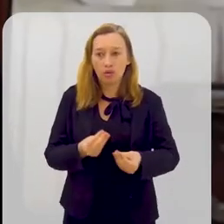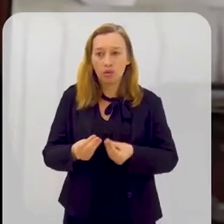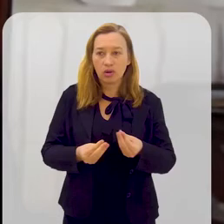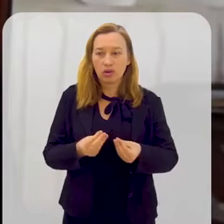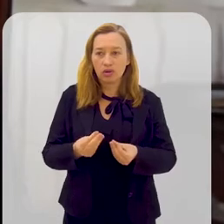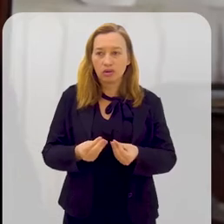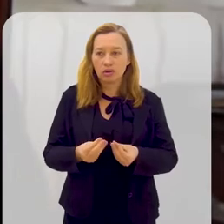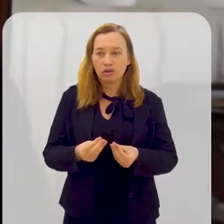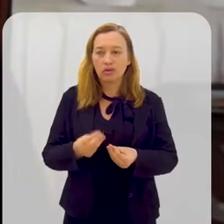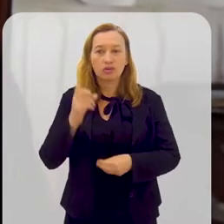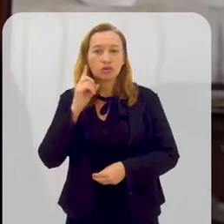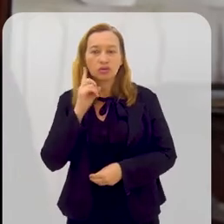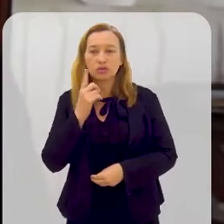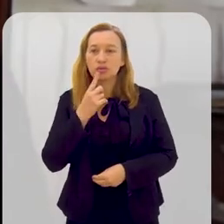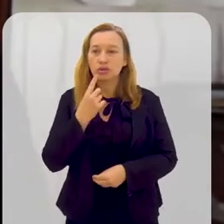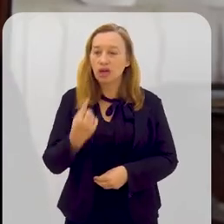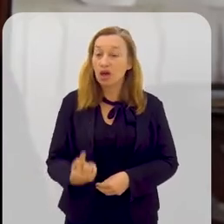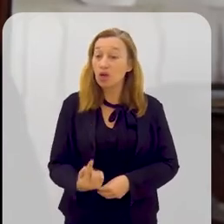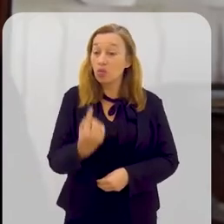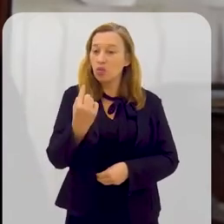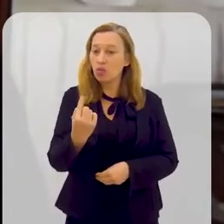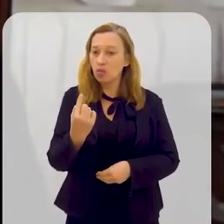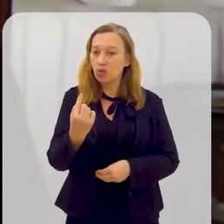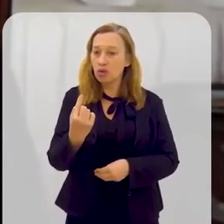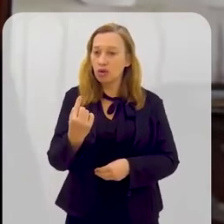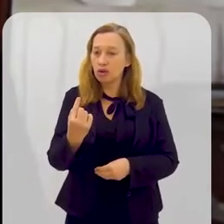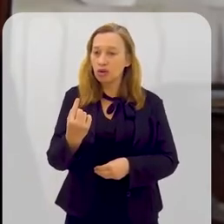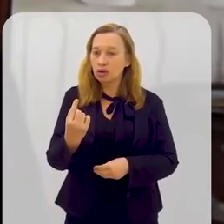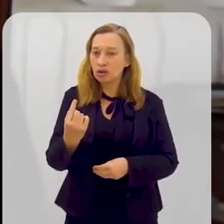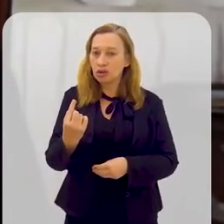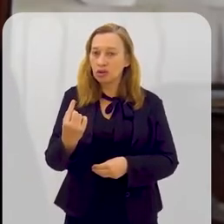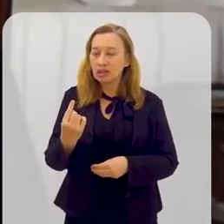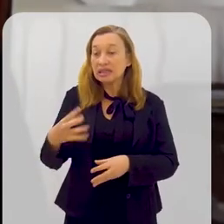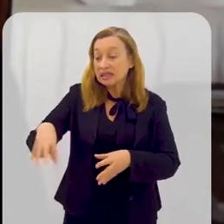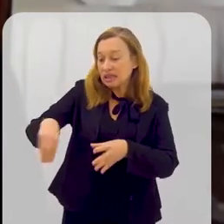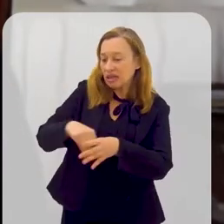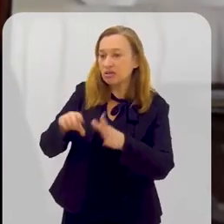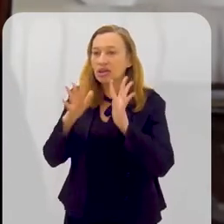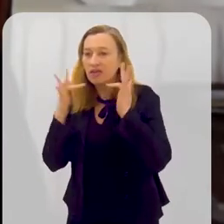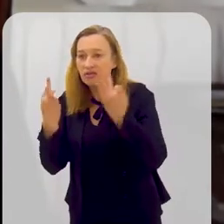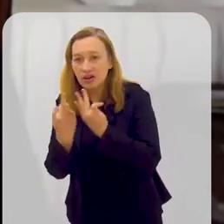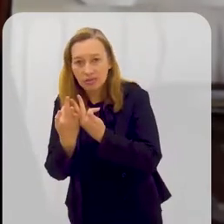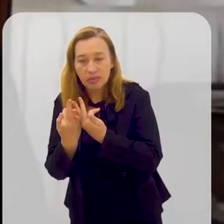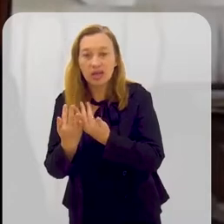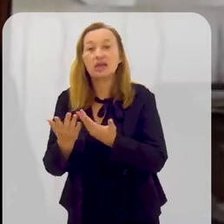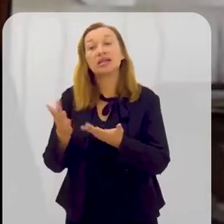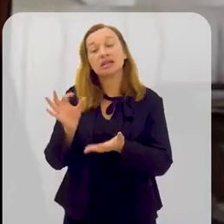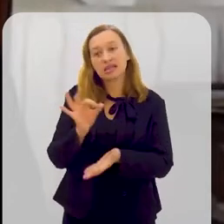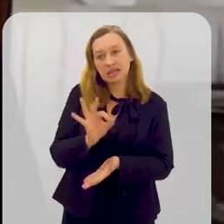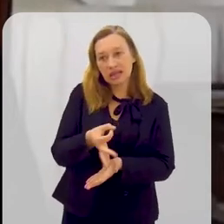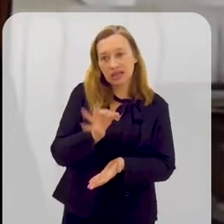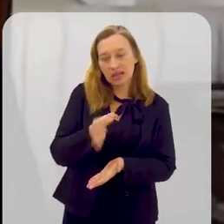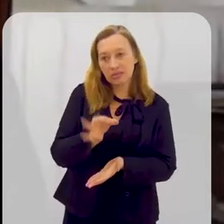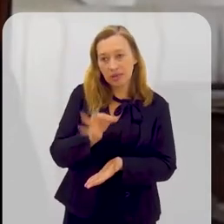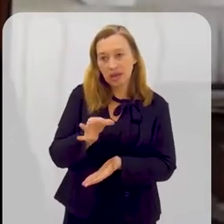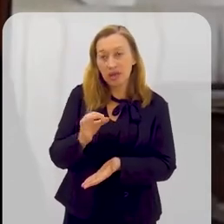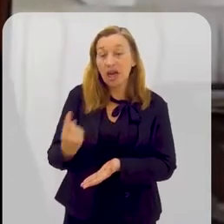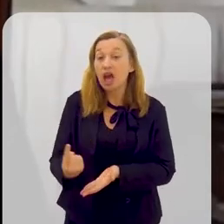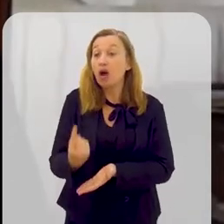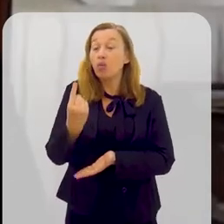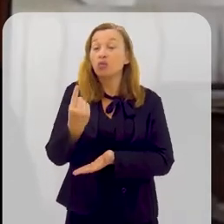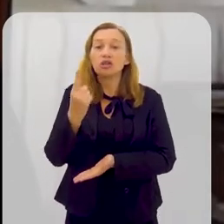ela é uma no meio de uma comunidade familiar que provavelmente na maioria dos casos